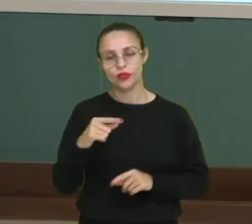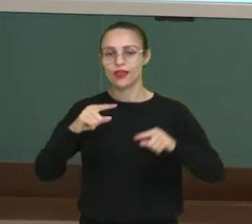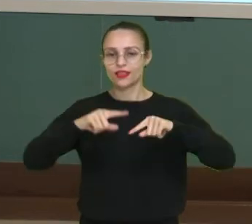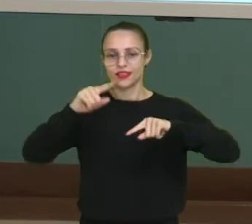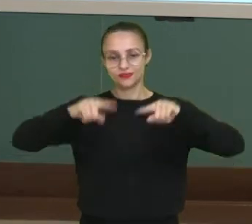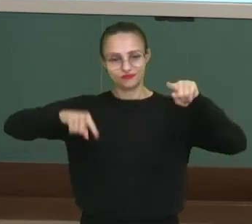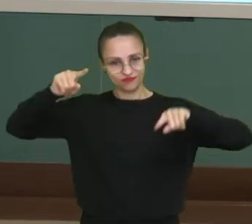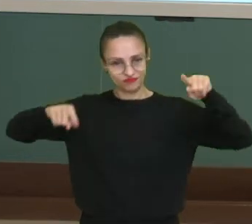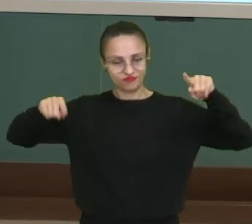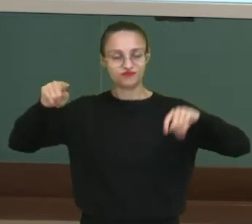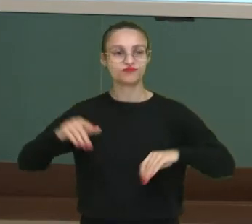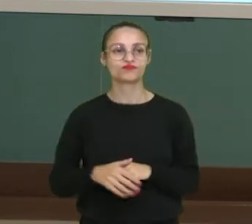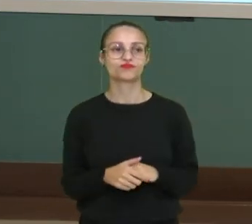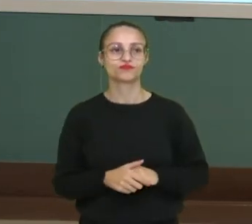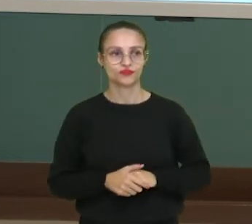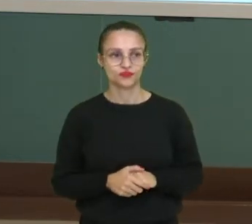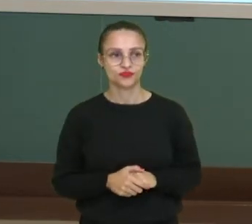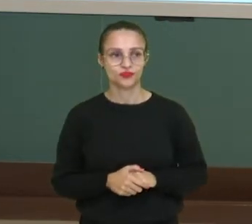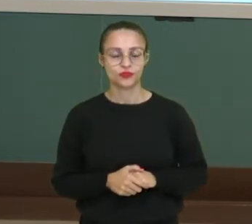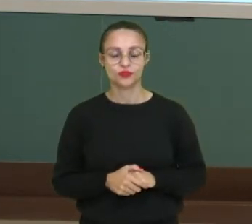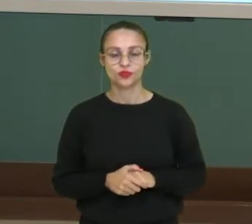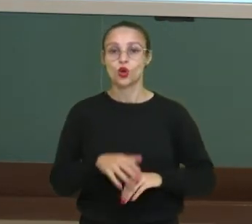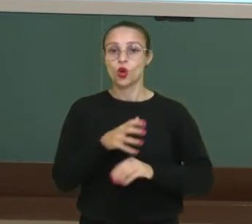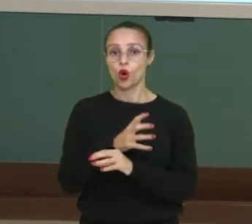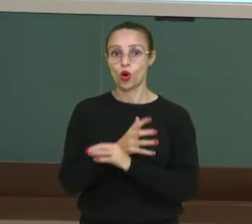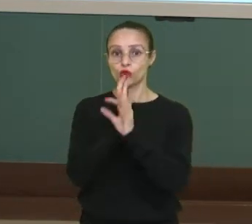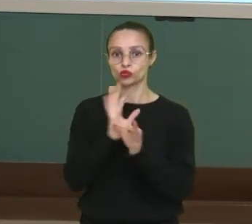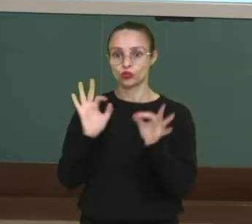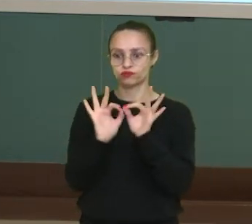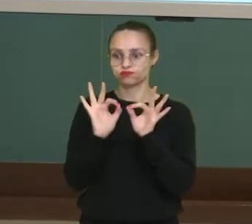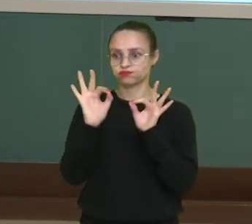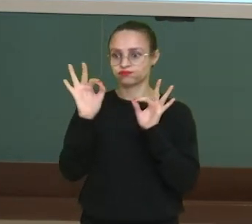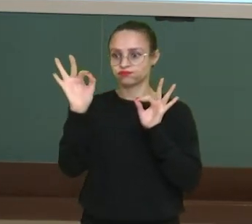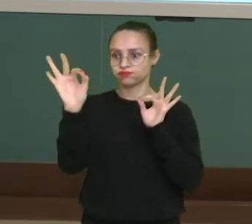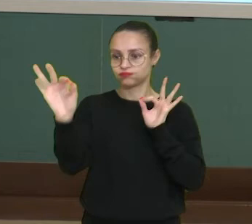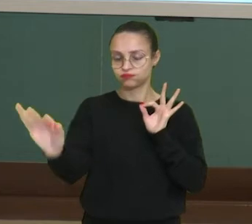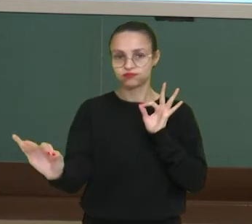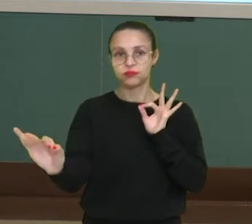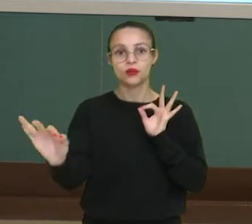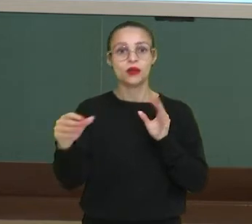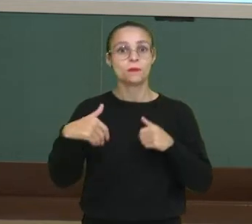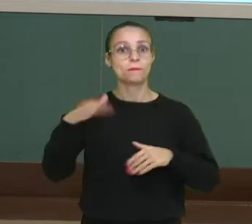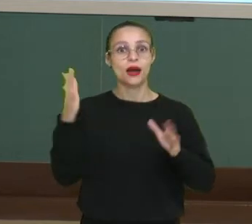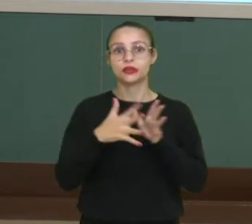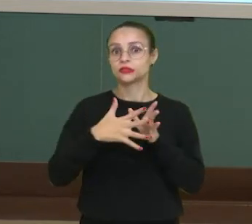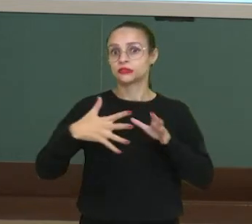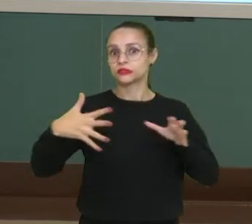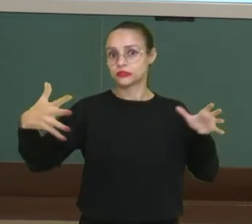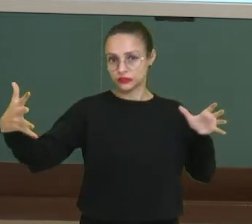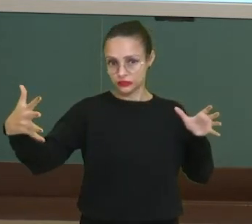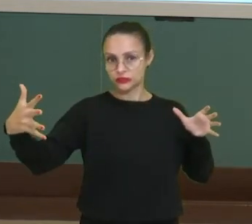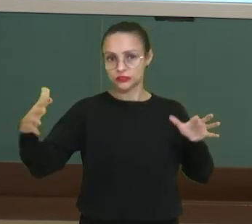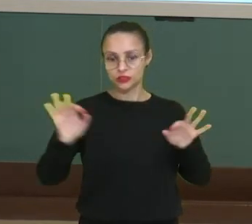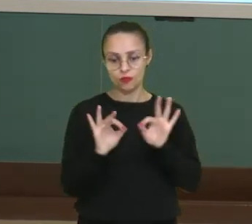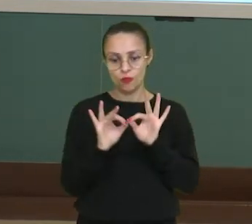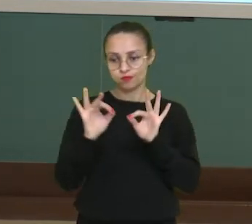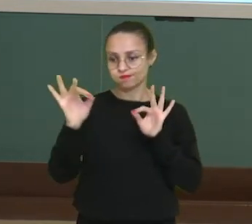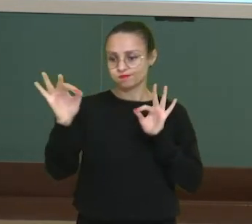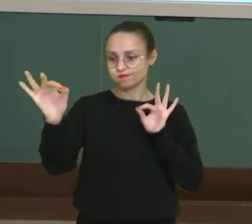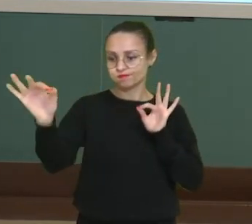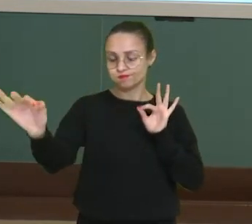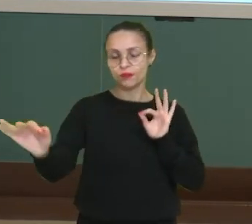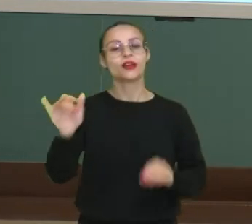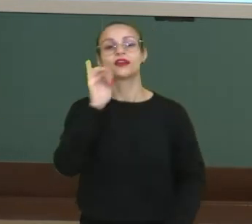irregular. Os ossos longos são aqueles que apresentam o comprimento maior que a largura. Por exemplo,